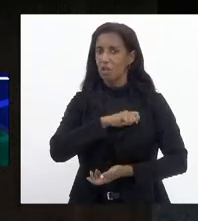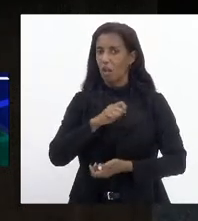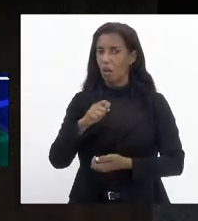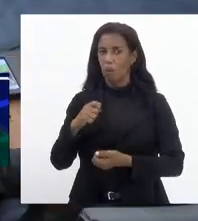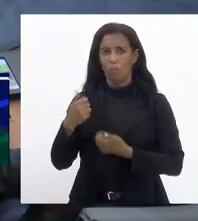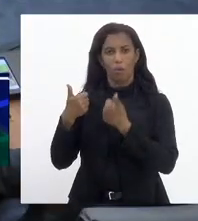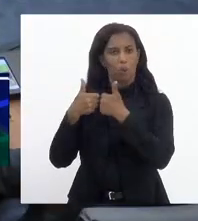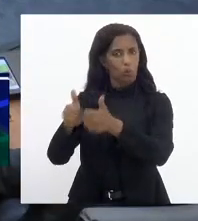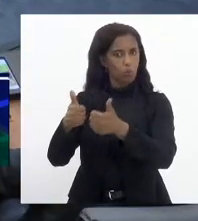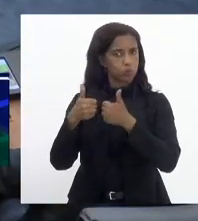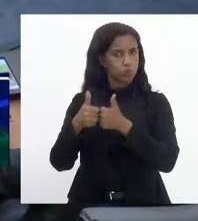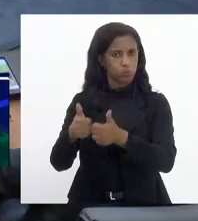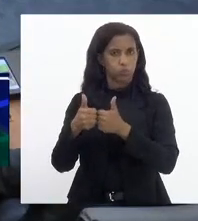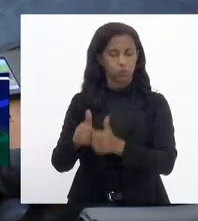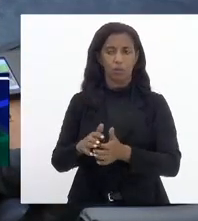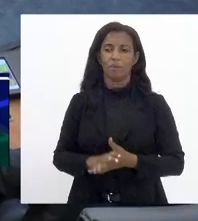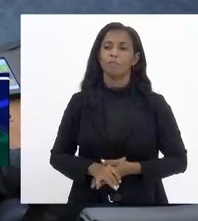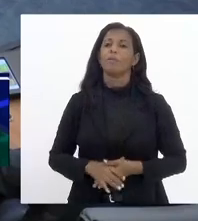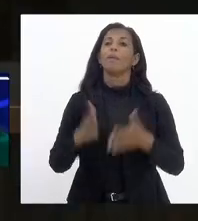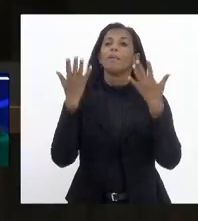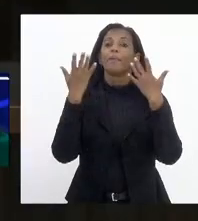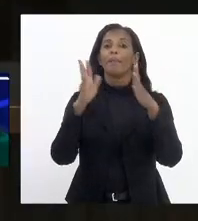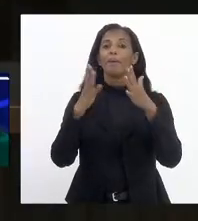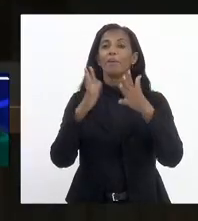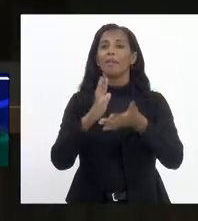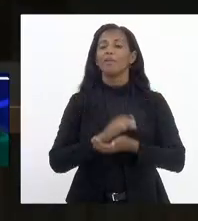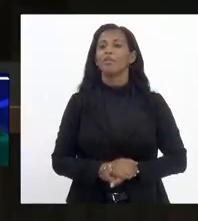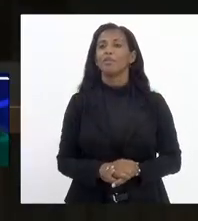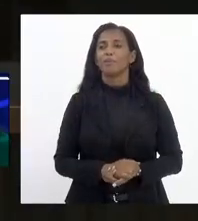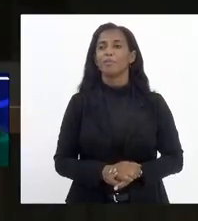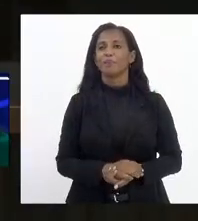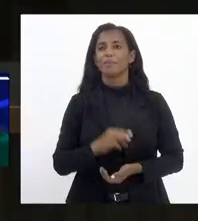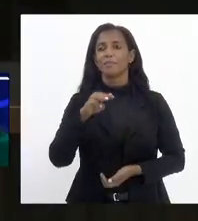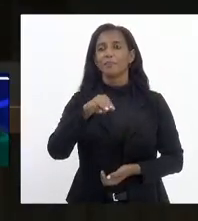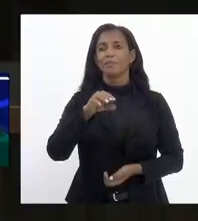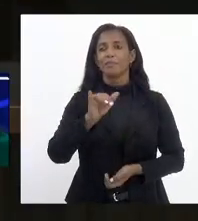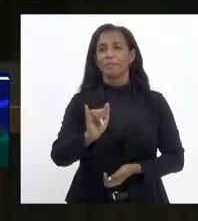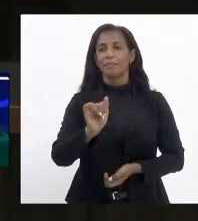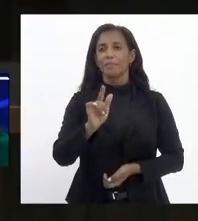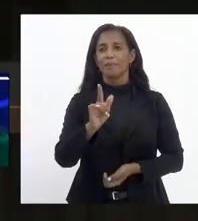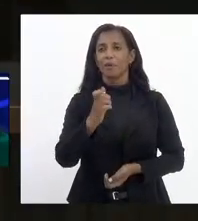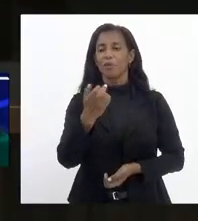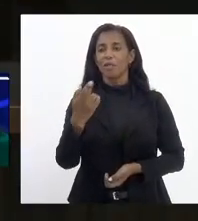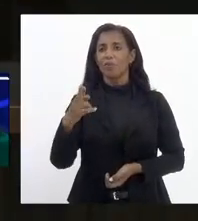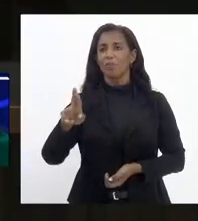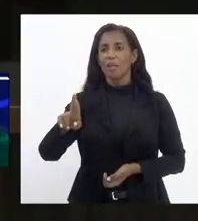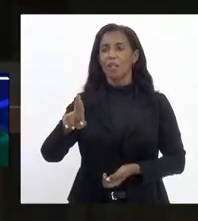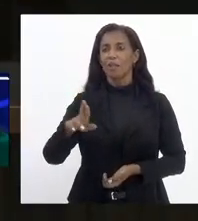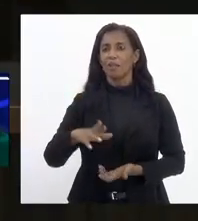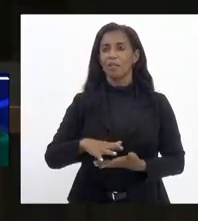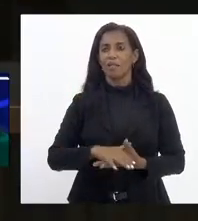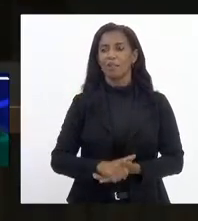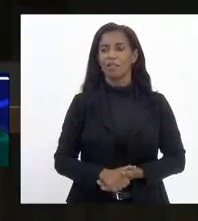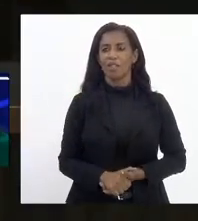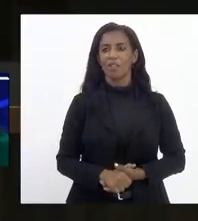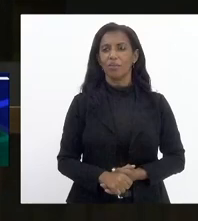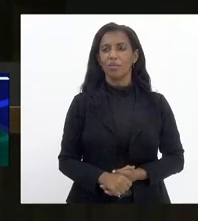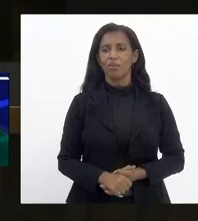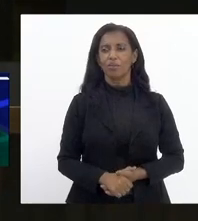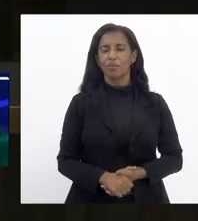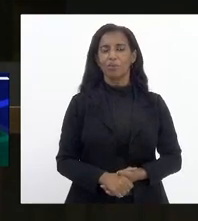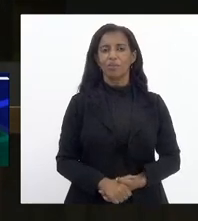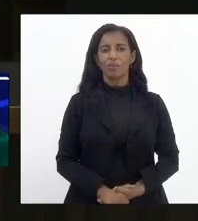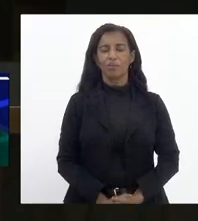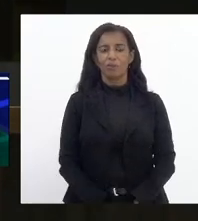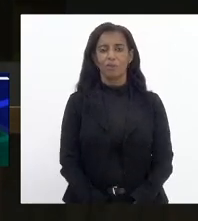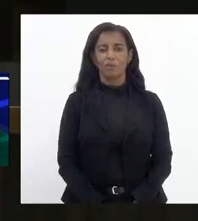presidente. Parabéns. Deputado Marcos Miller. Deputado Marcos Miller.